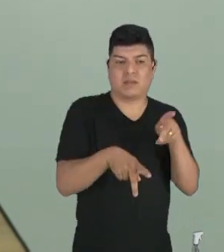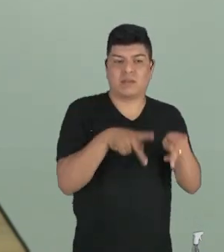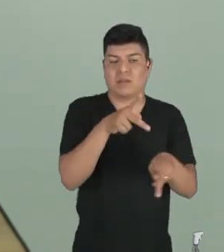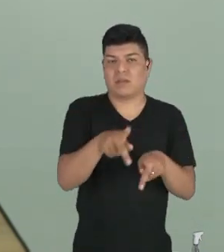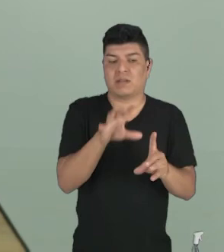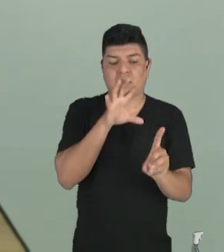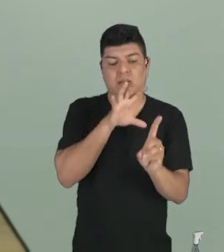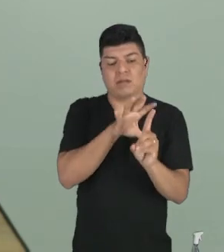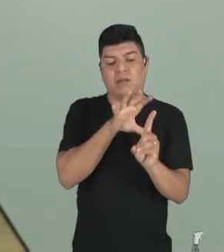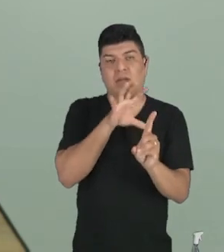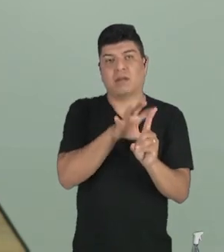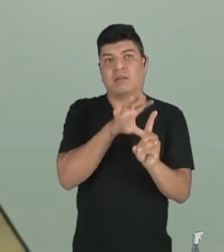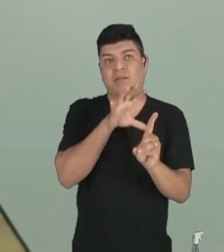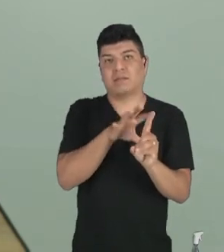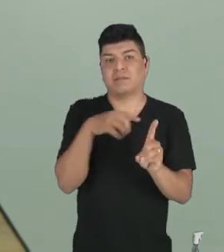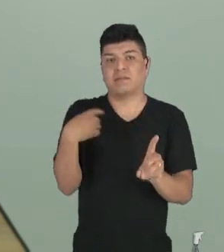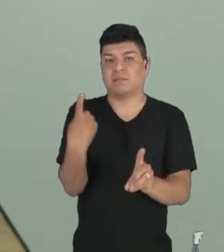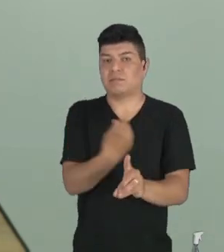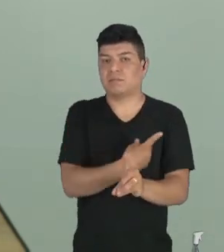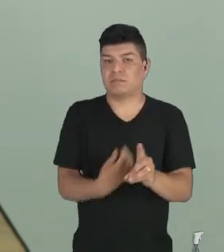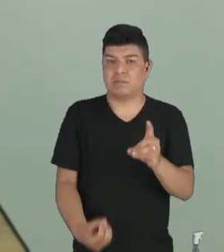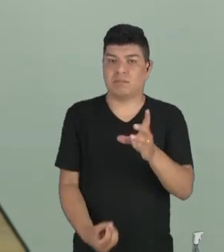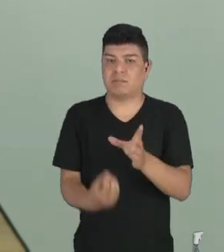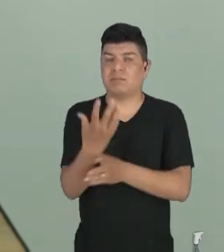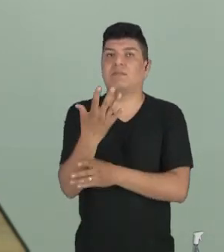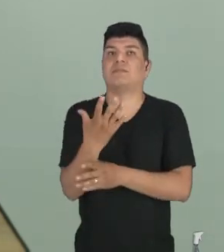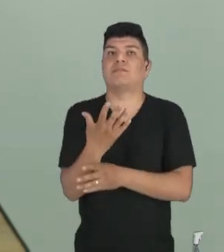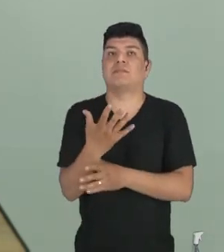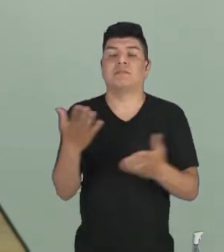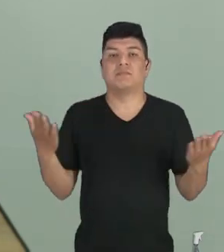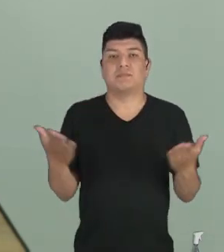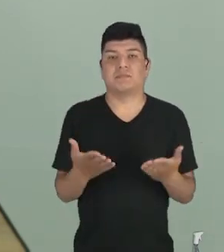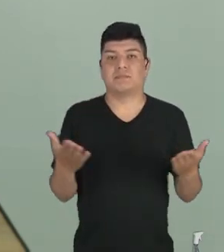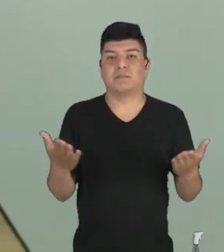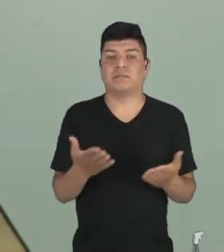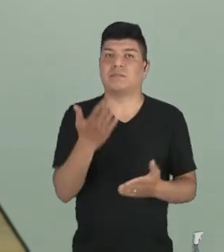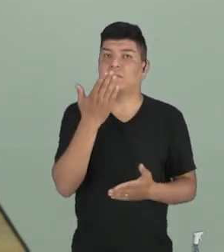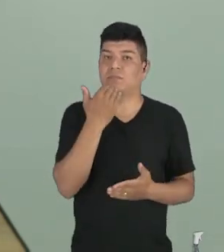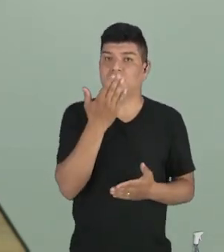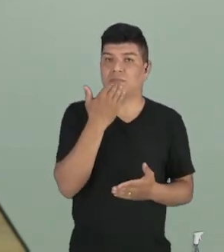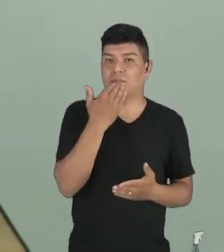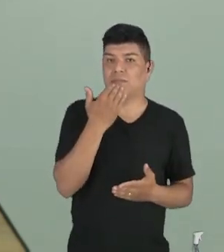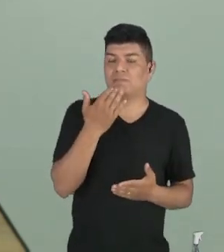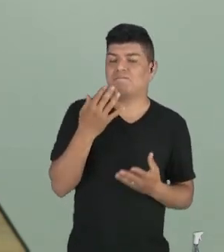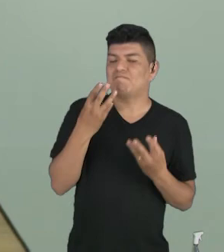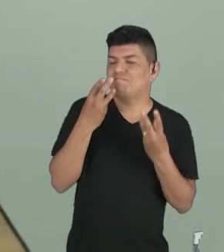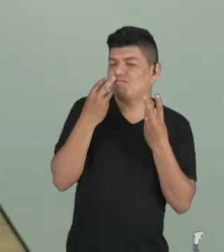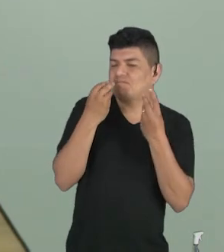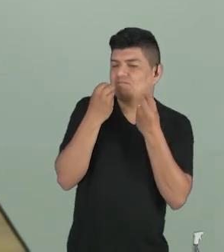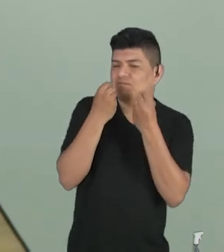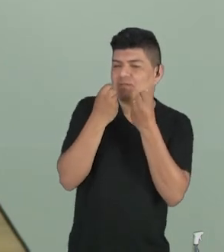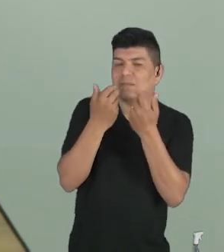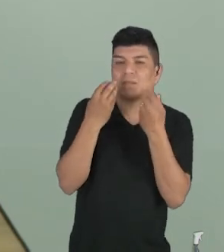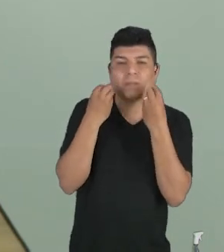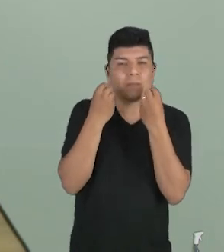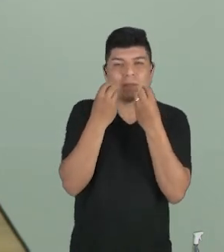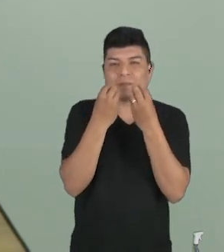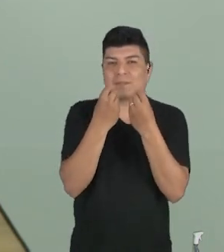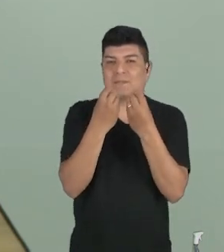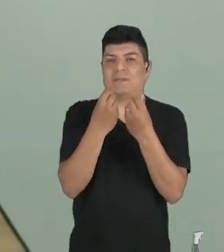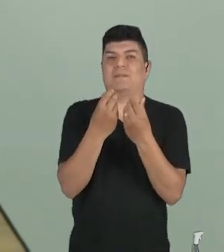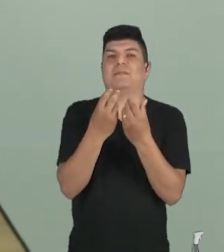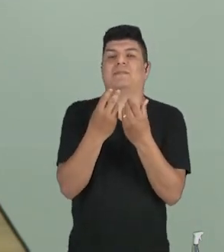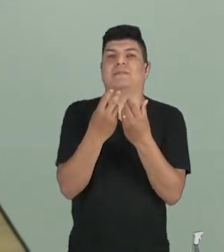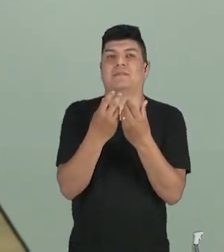para influenciar a nossa formação, e hoje nós comemos alimentos tão gostosos, nós